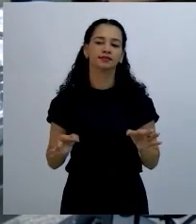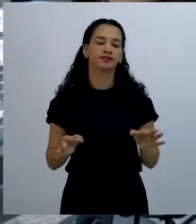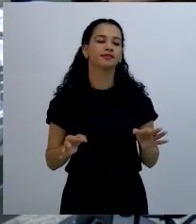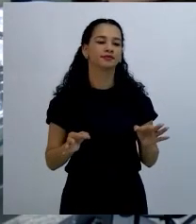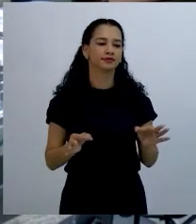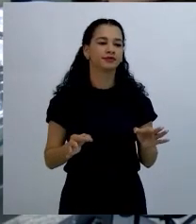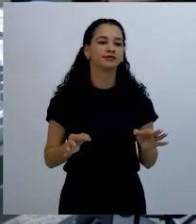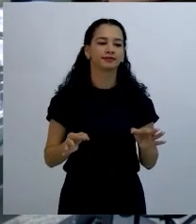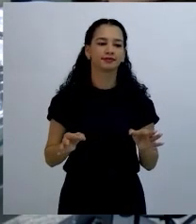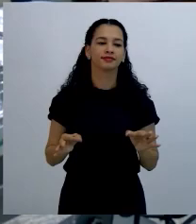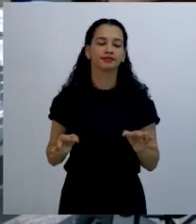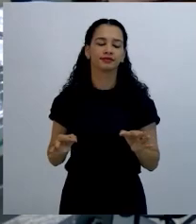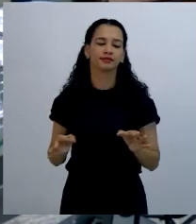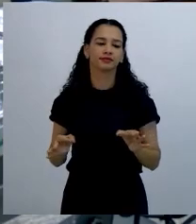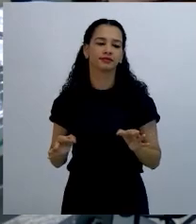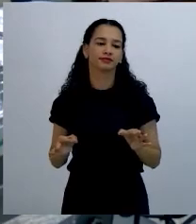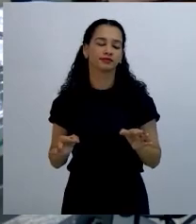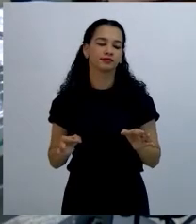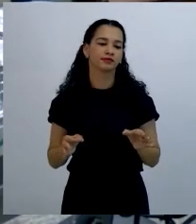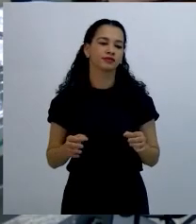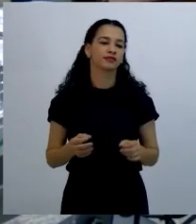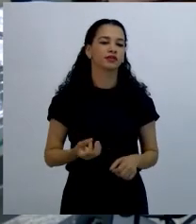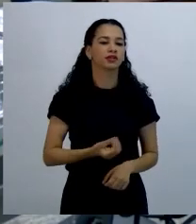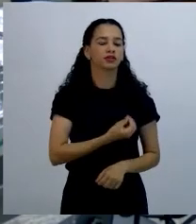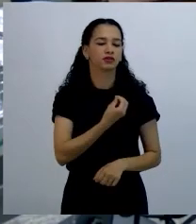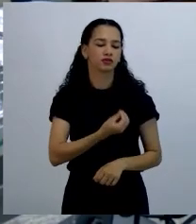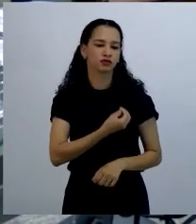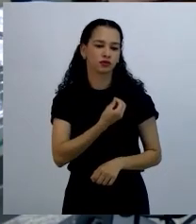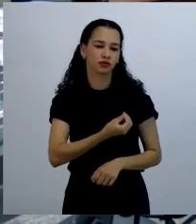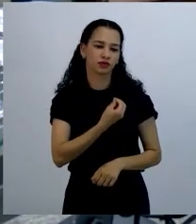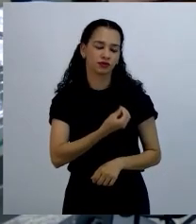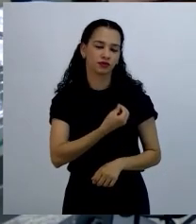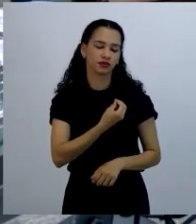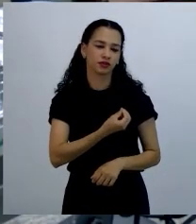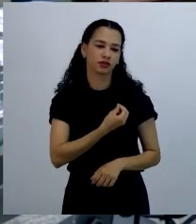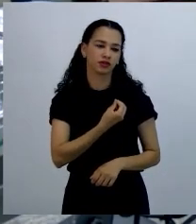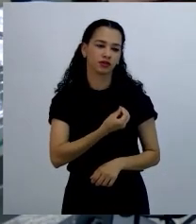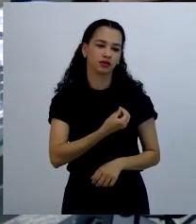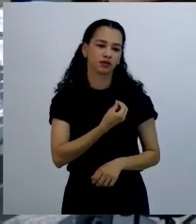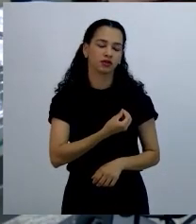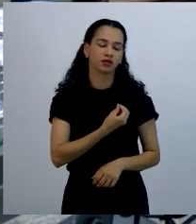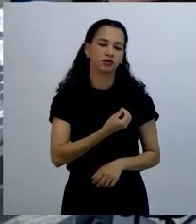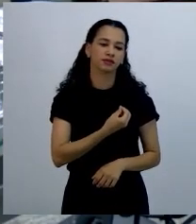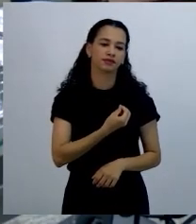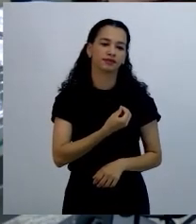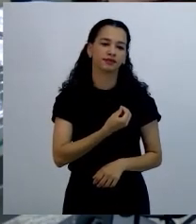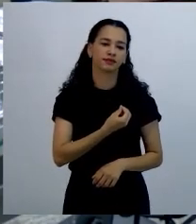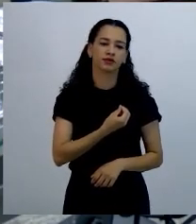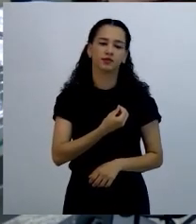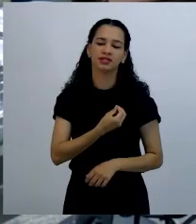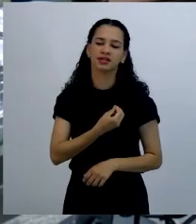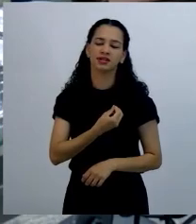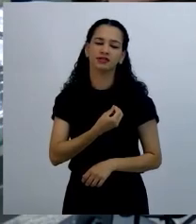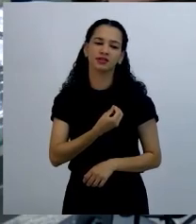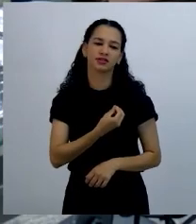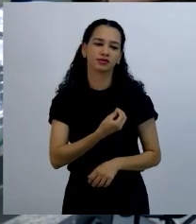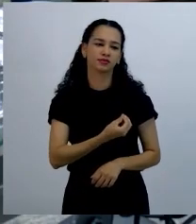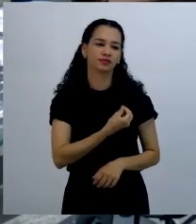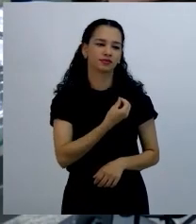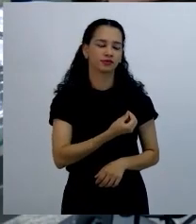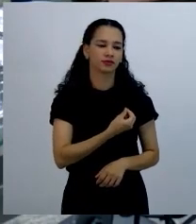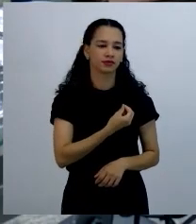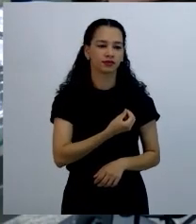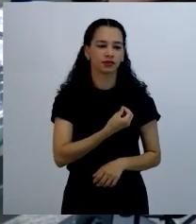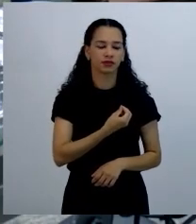em sacrifício de libação ele diz olha eu estou sendo derramado mas aí ele vai dizer mas eu não me